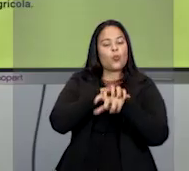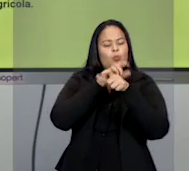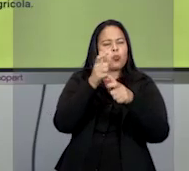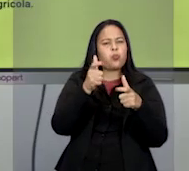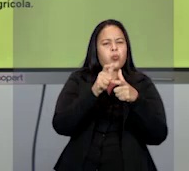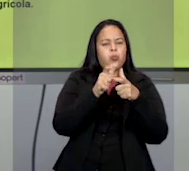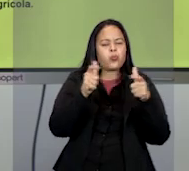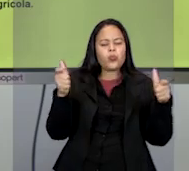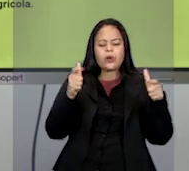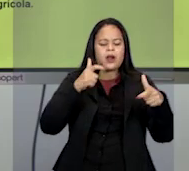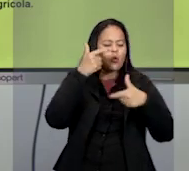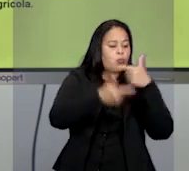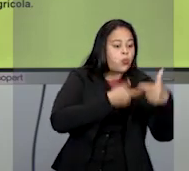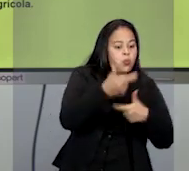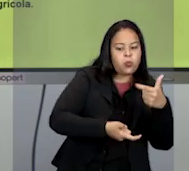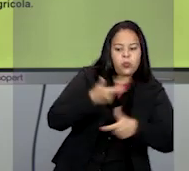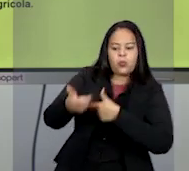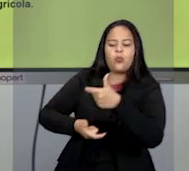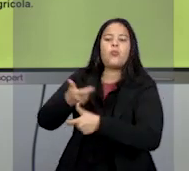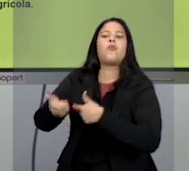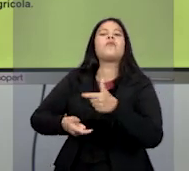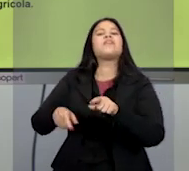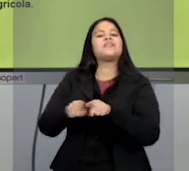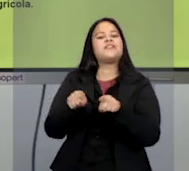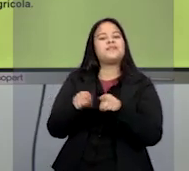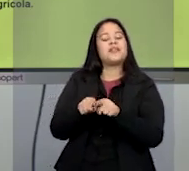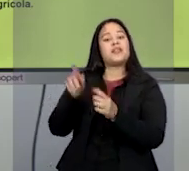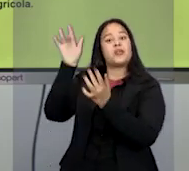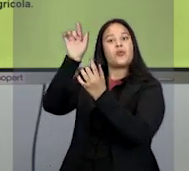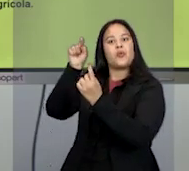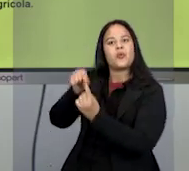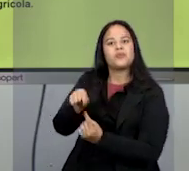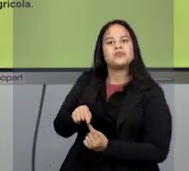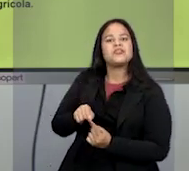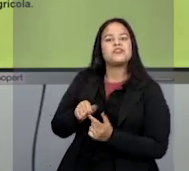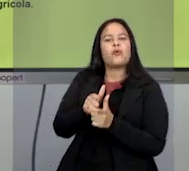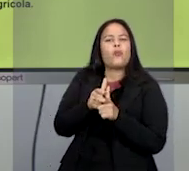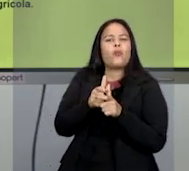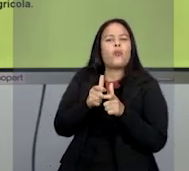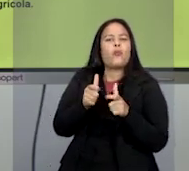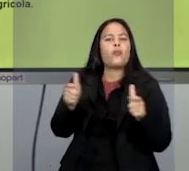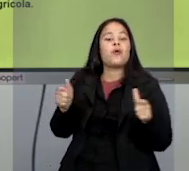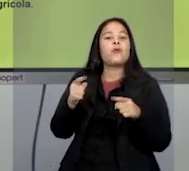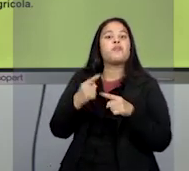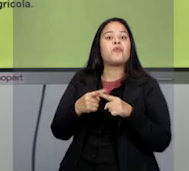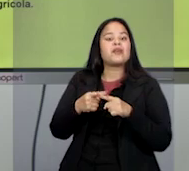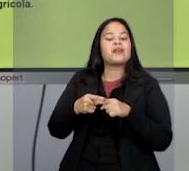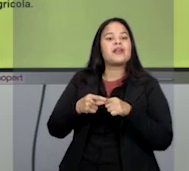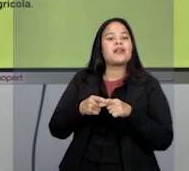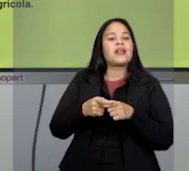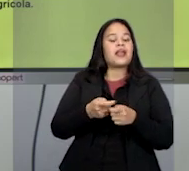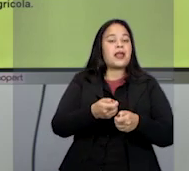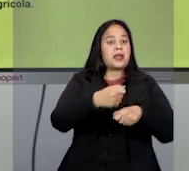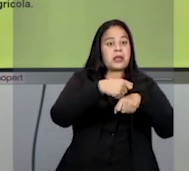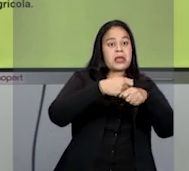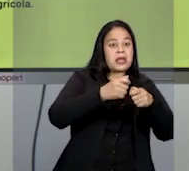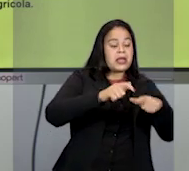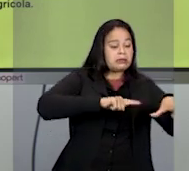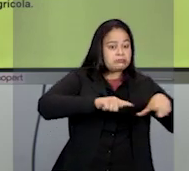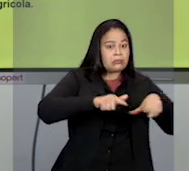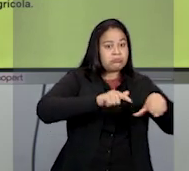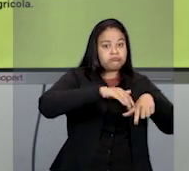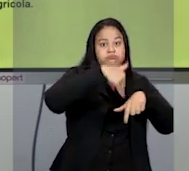principal objetivo dessas áreas agricultáveis, né? Grande produção pela exigência do mercado internacional. Então a gente tem